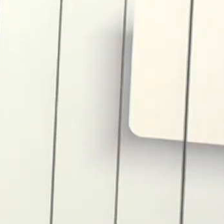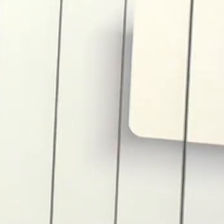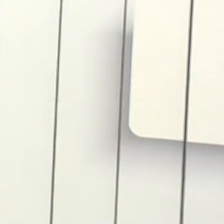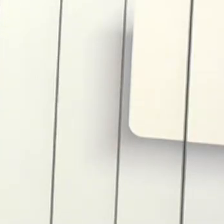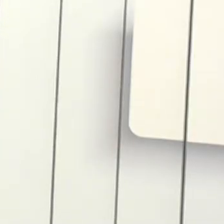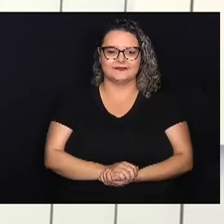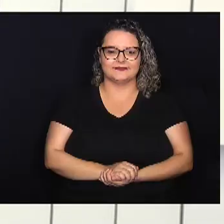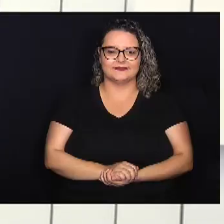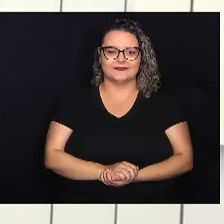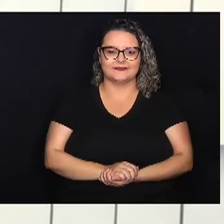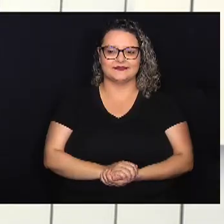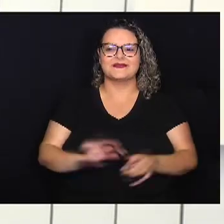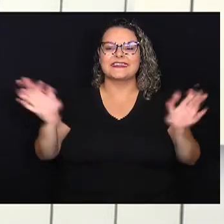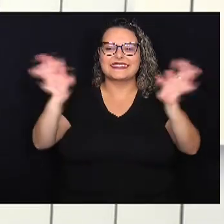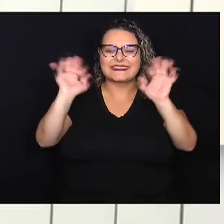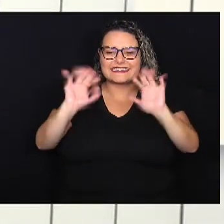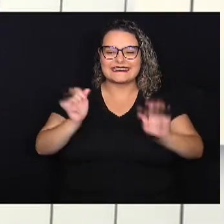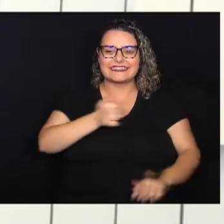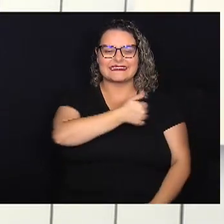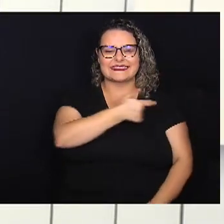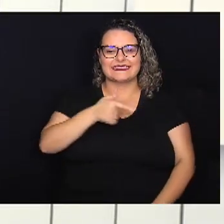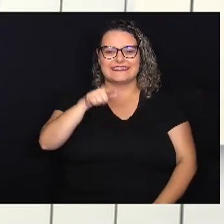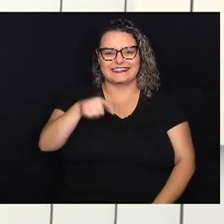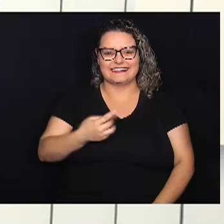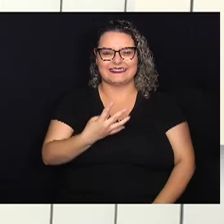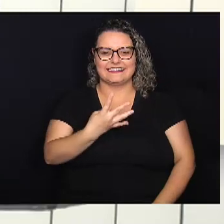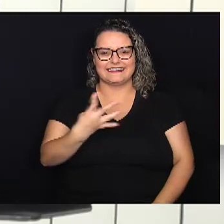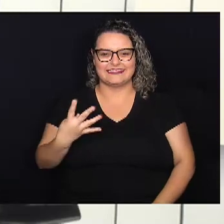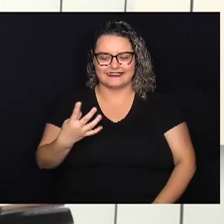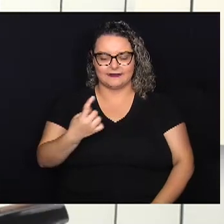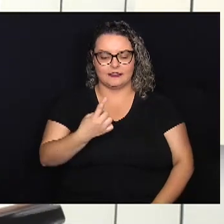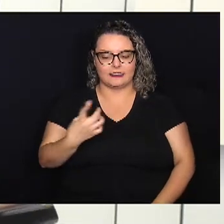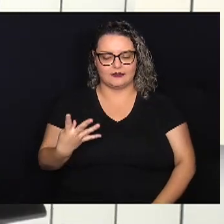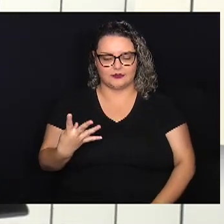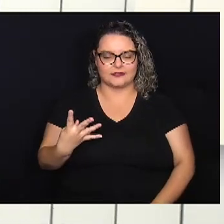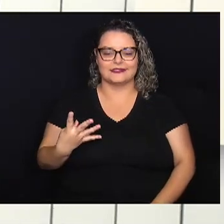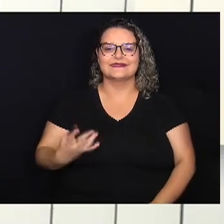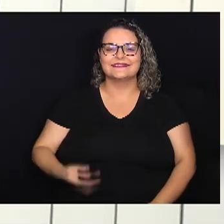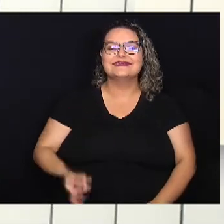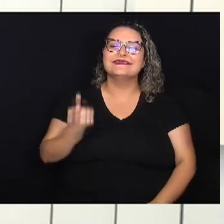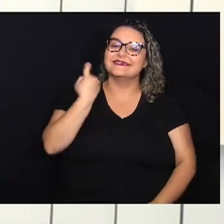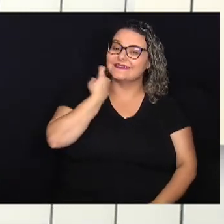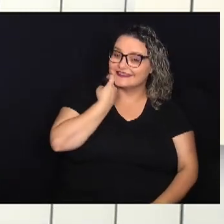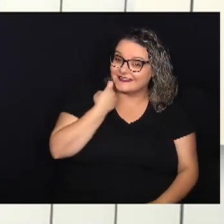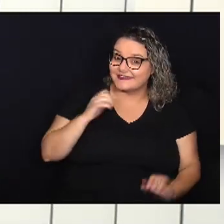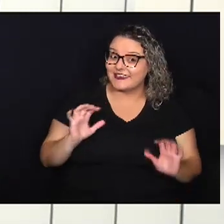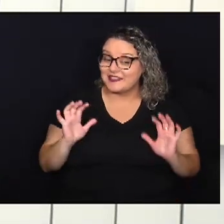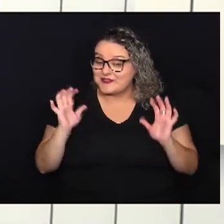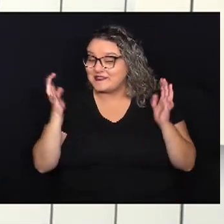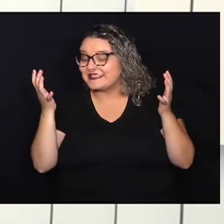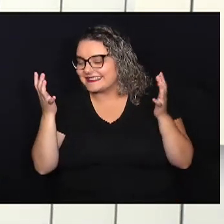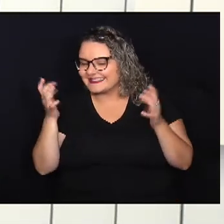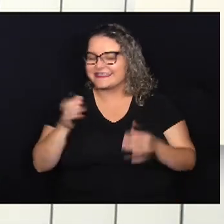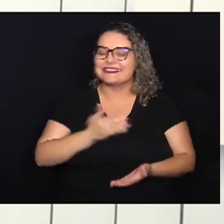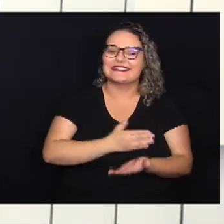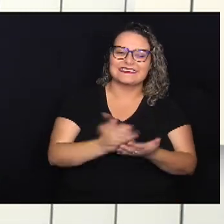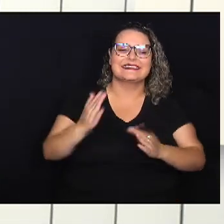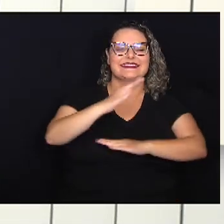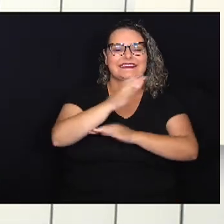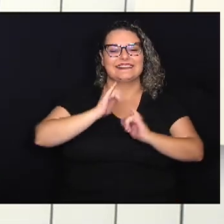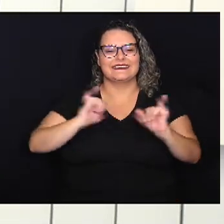Olá, meio-dia e 14, sexta-feira chegou e neste clima de sextou, começa agora o Câmara Notícia trazendo